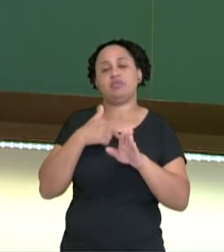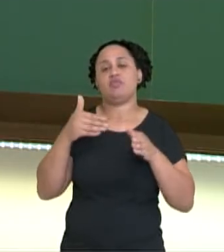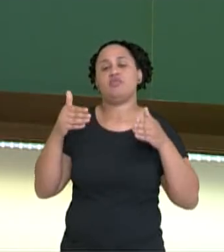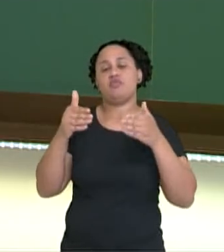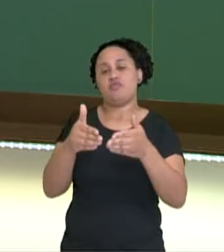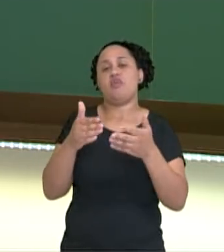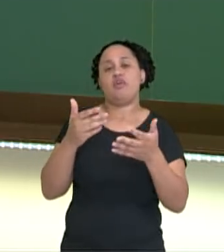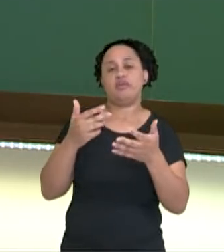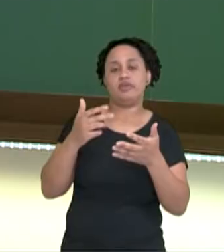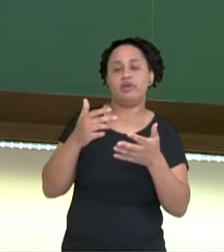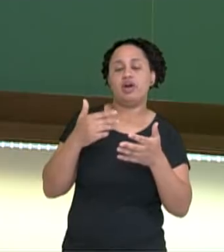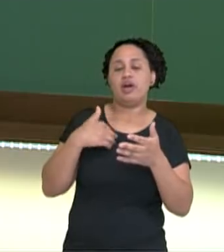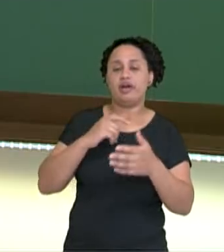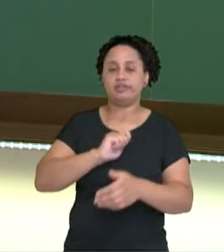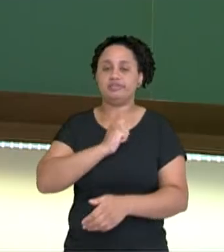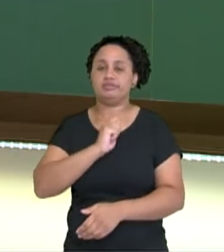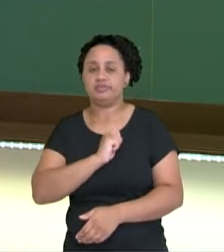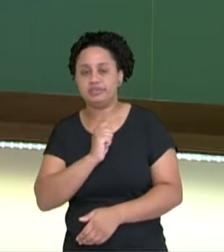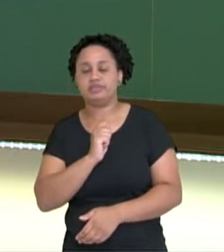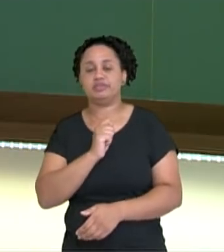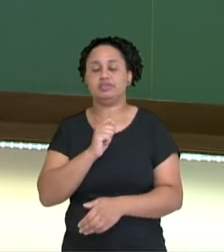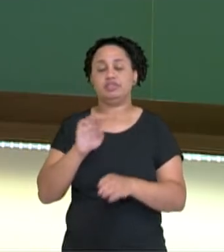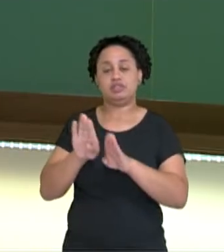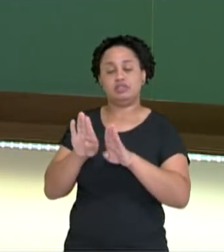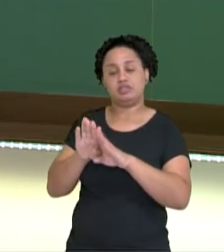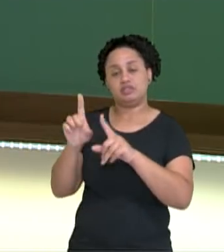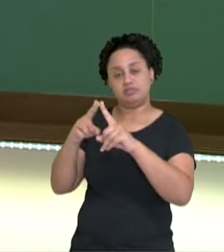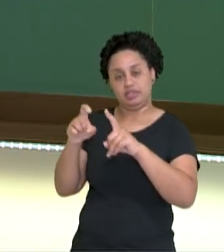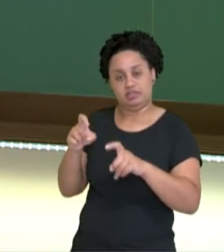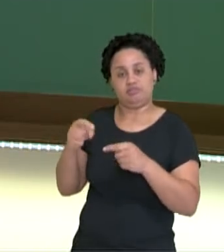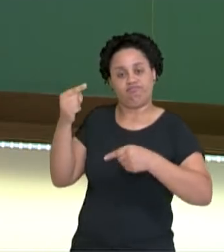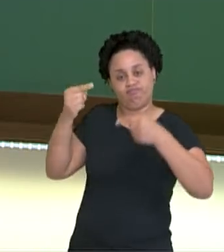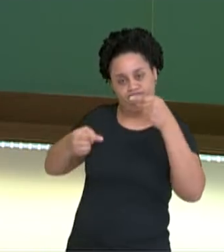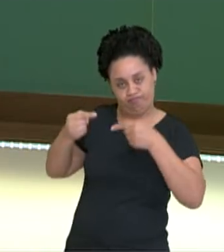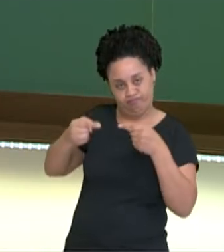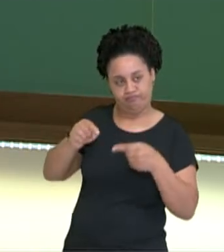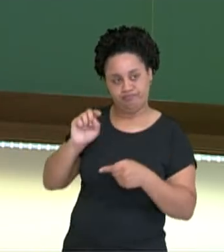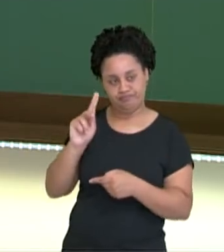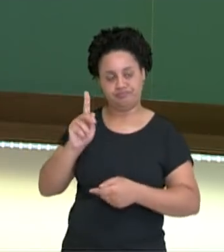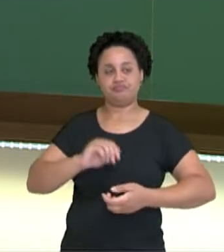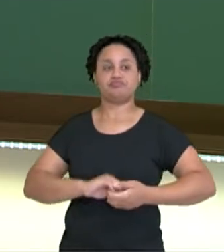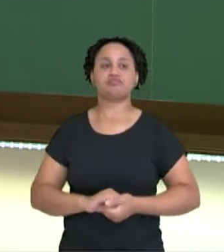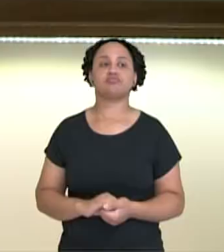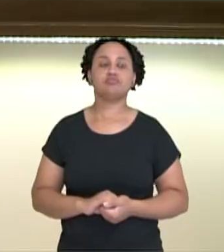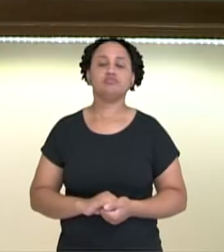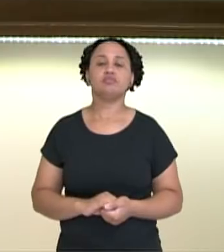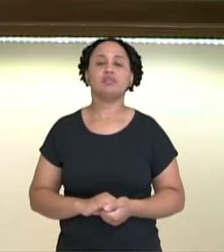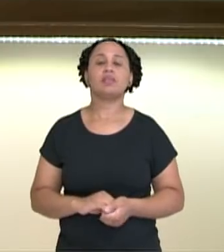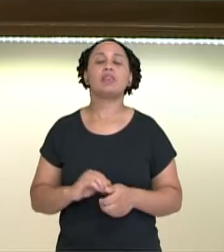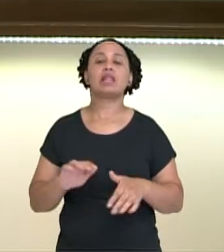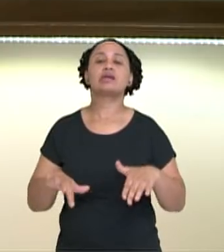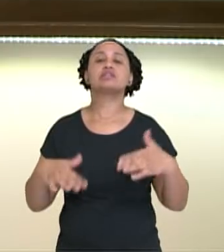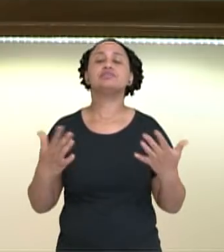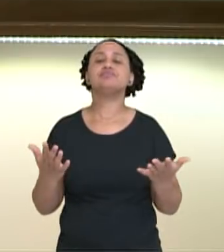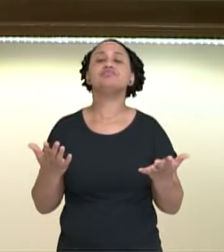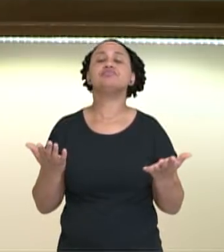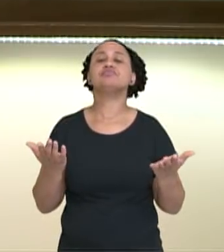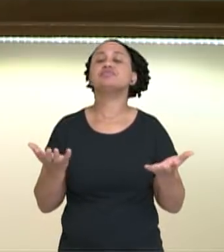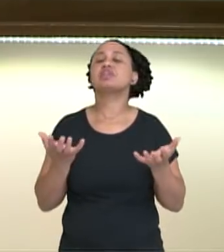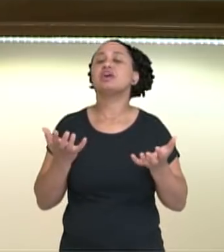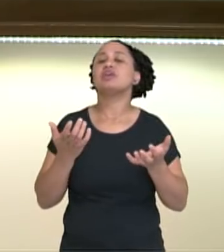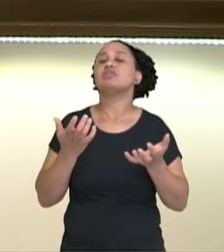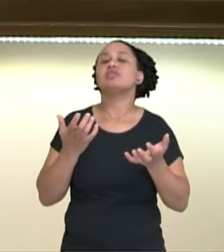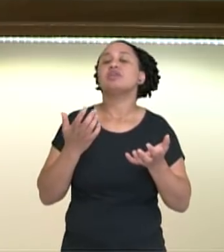aspectos antropológicos ou mesmo da ciência política. Maravilha? Vamos lá? Então, pessoal, queria que